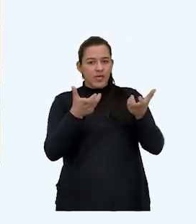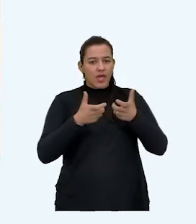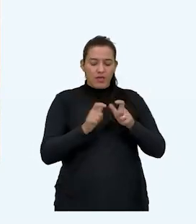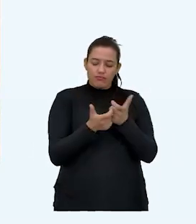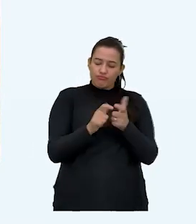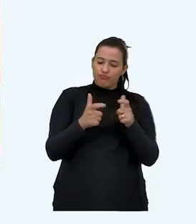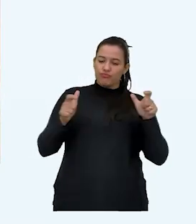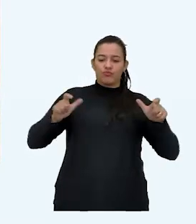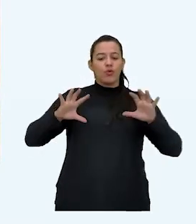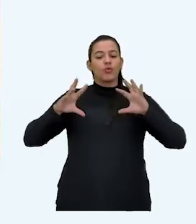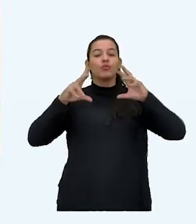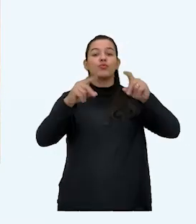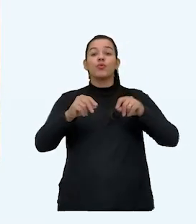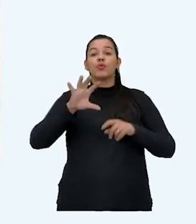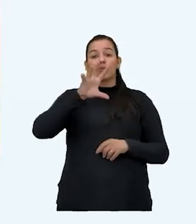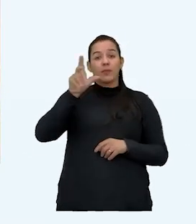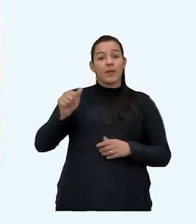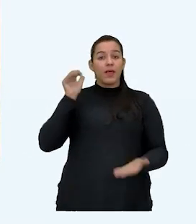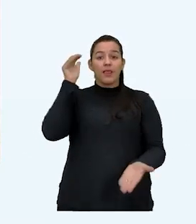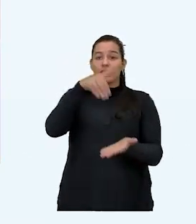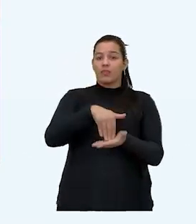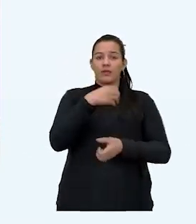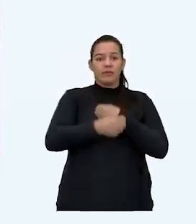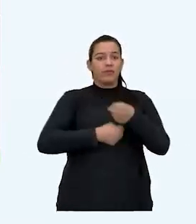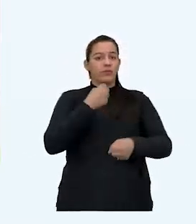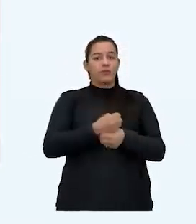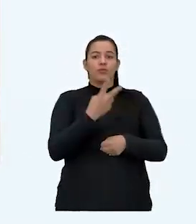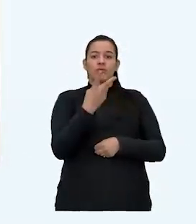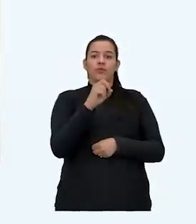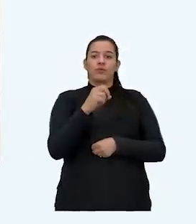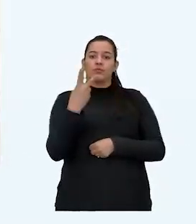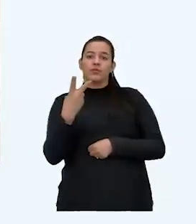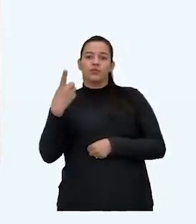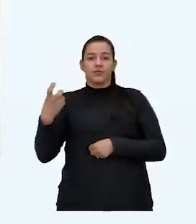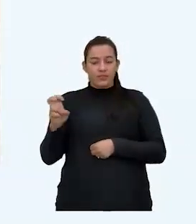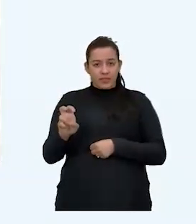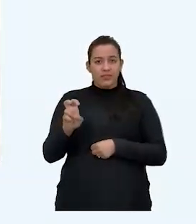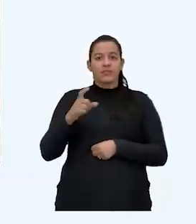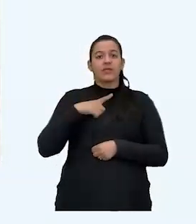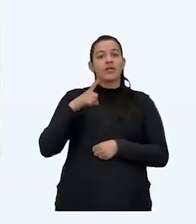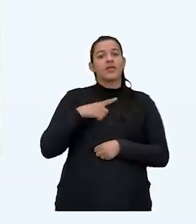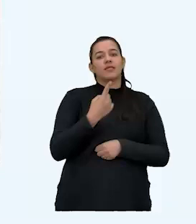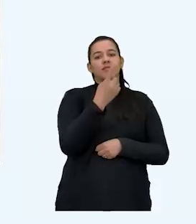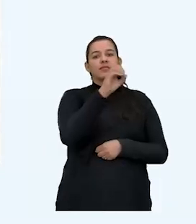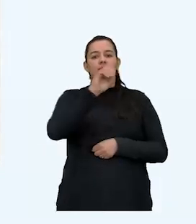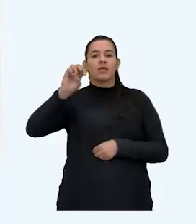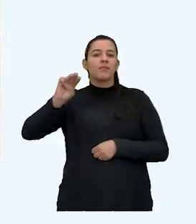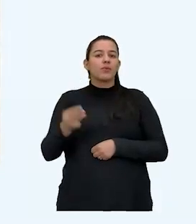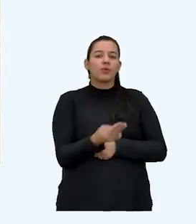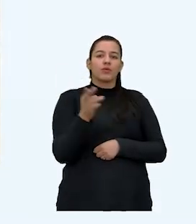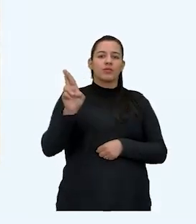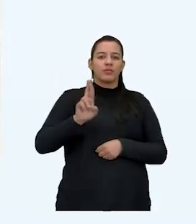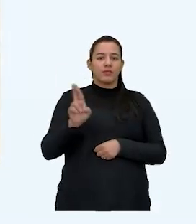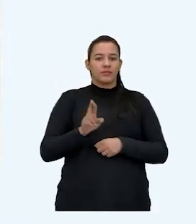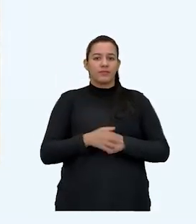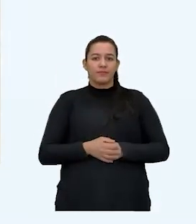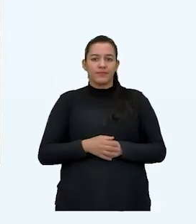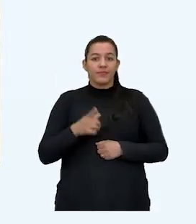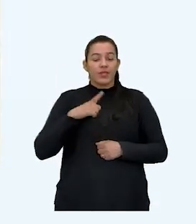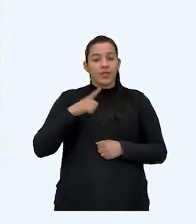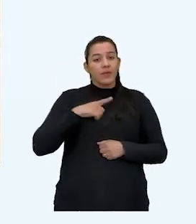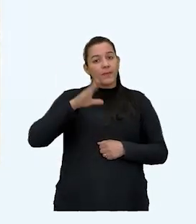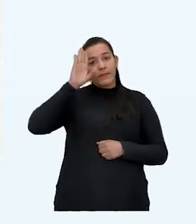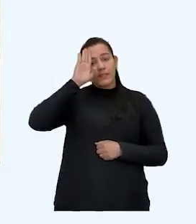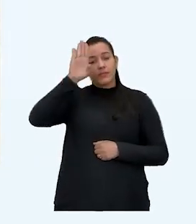a todo o país até 2015 ao custo de 100 milhões de reais. O foco principal é